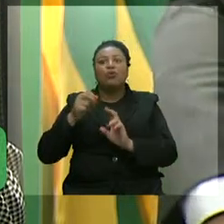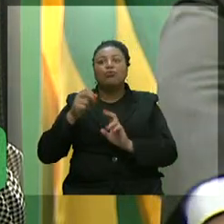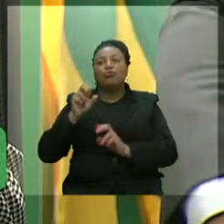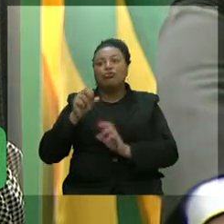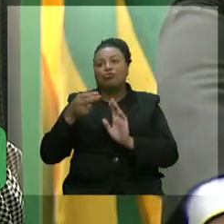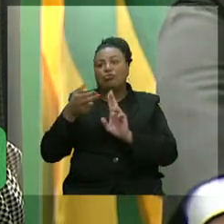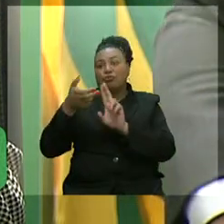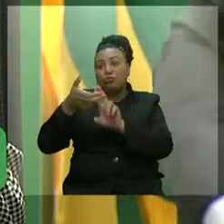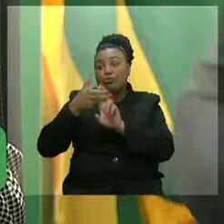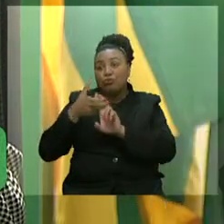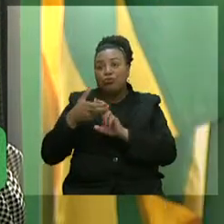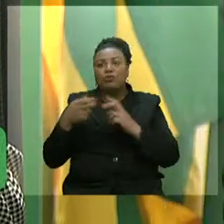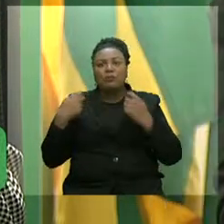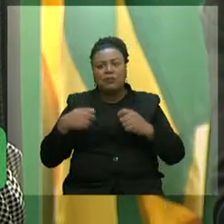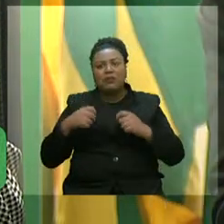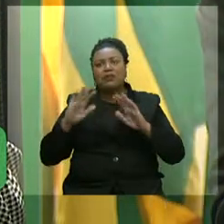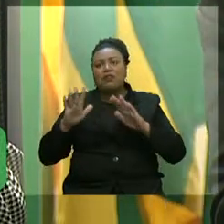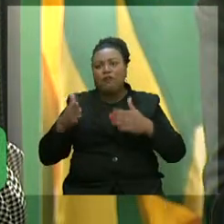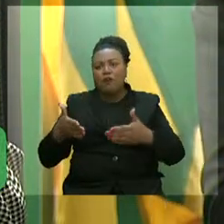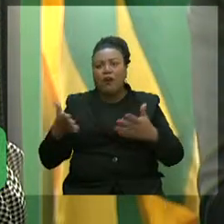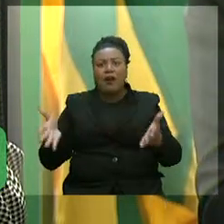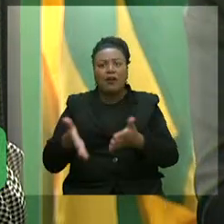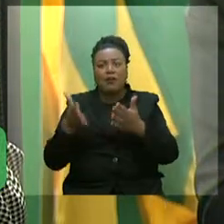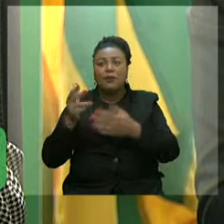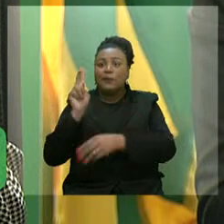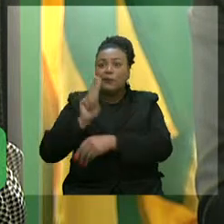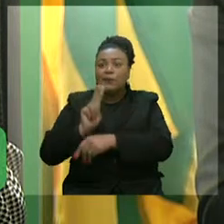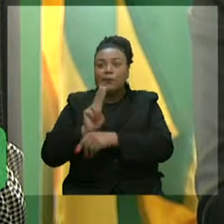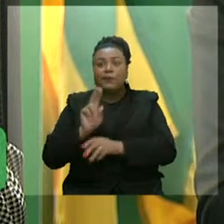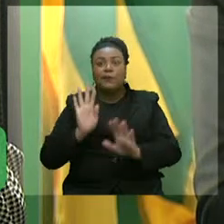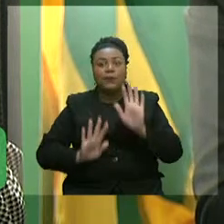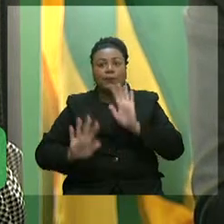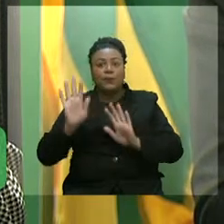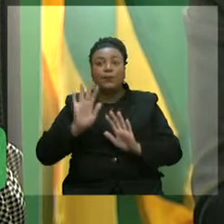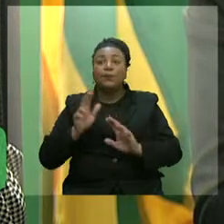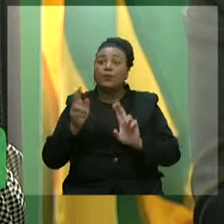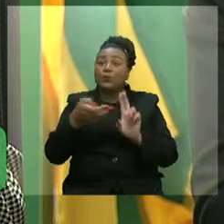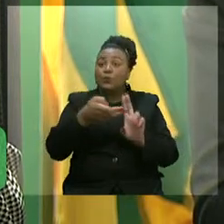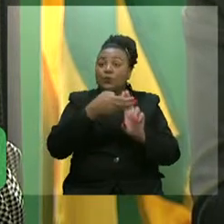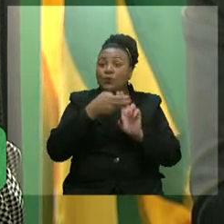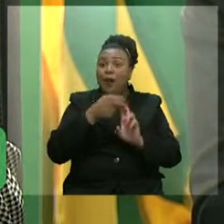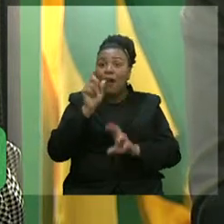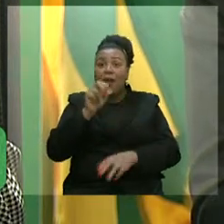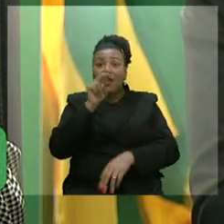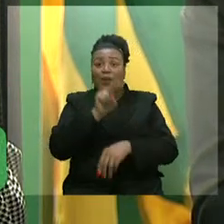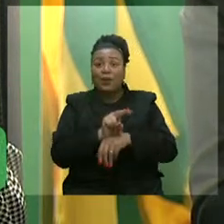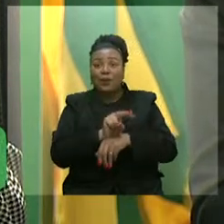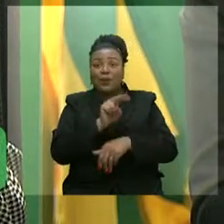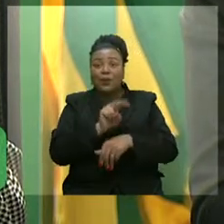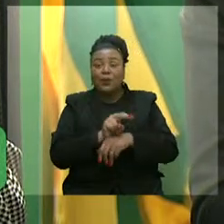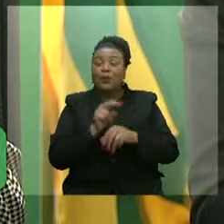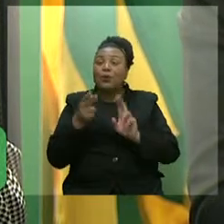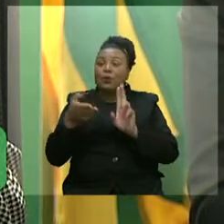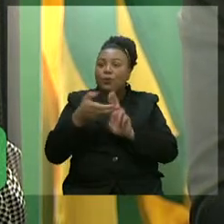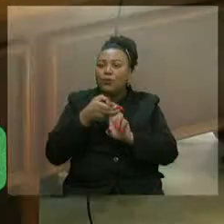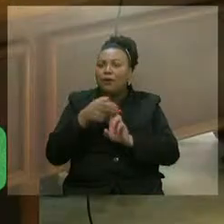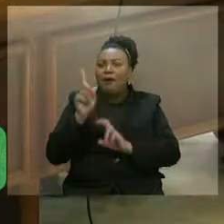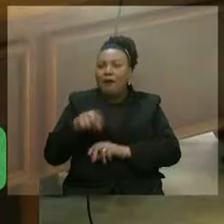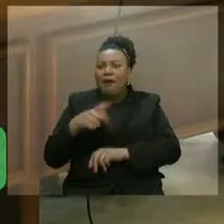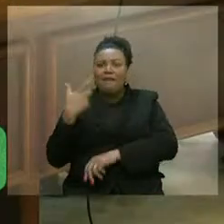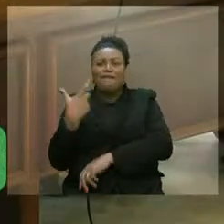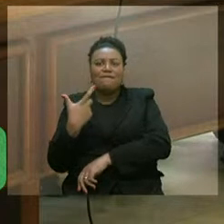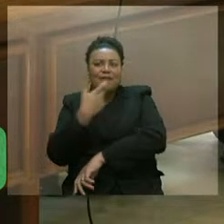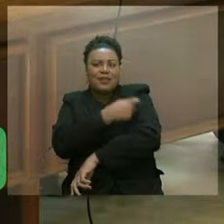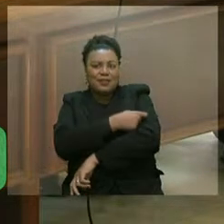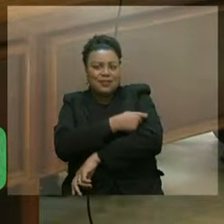O SUS tem que ter ênfase na promoção e na prevenção. O SUS é vigilância, o SUS é